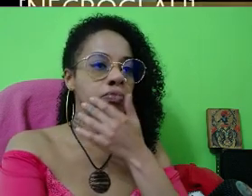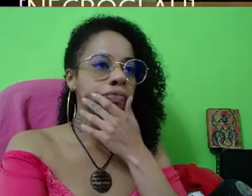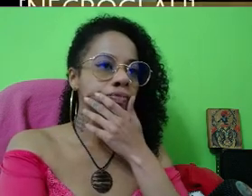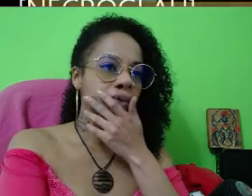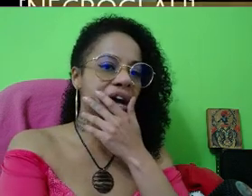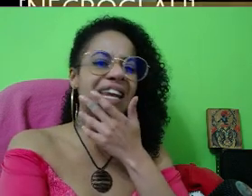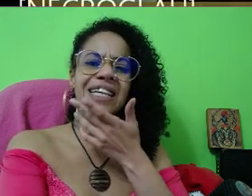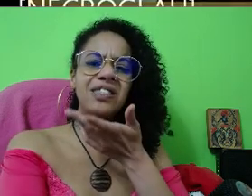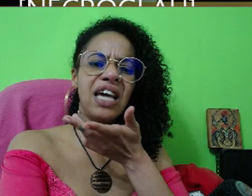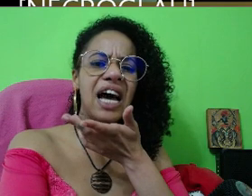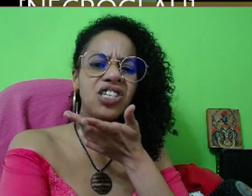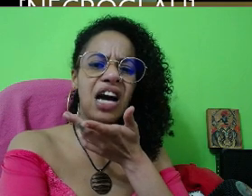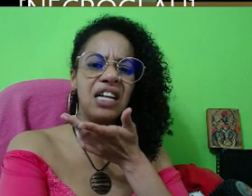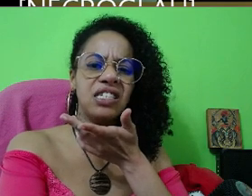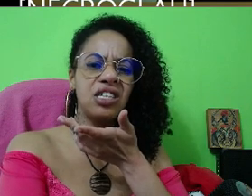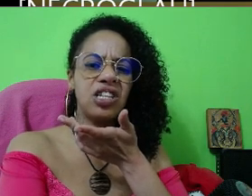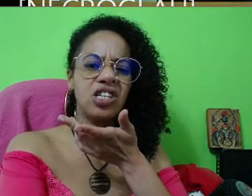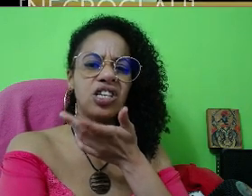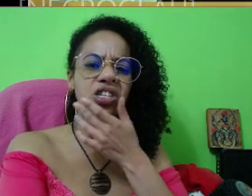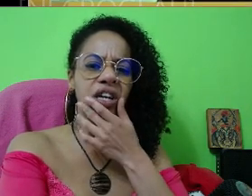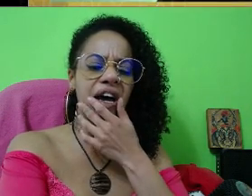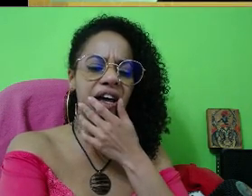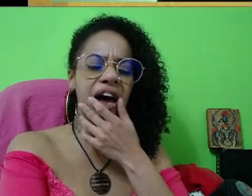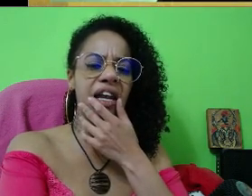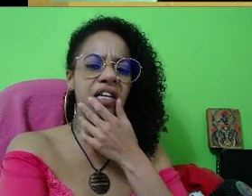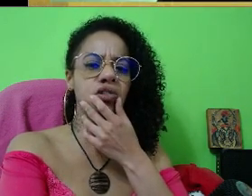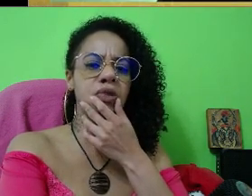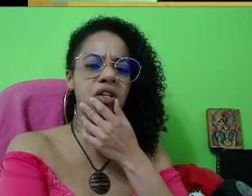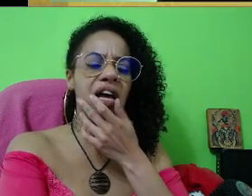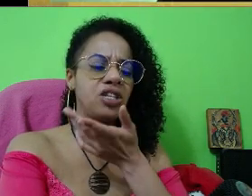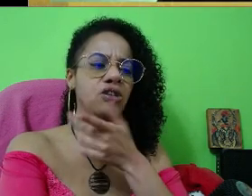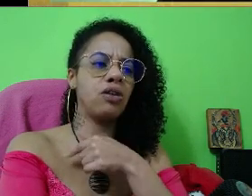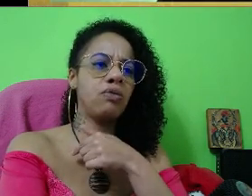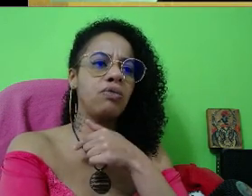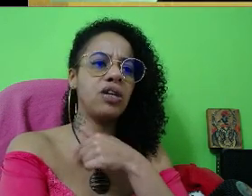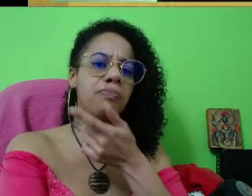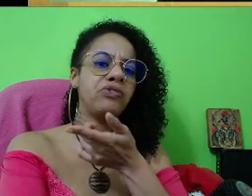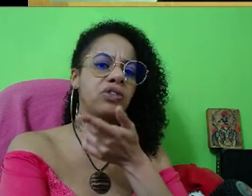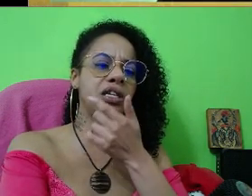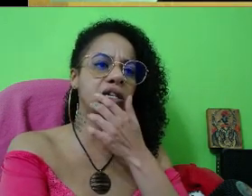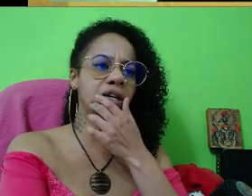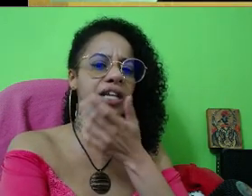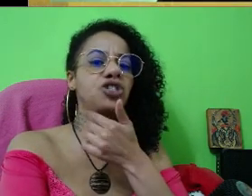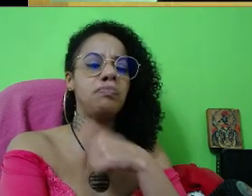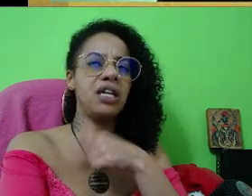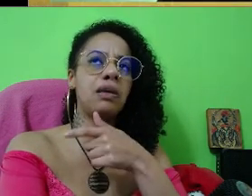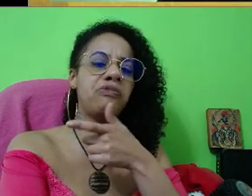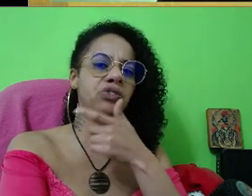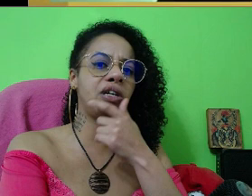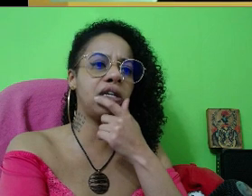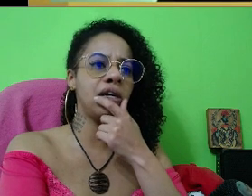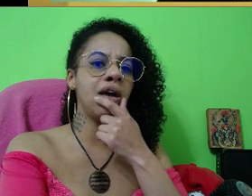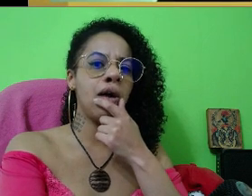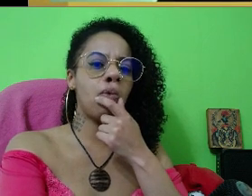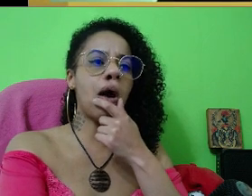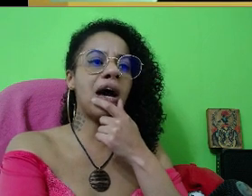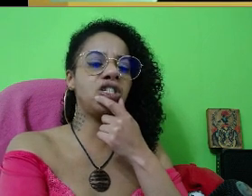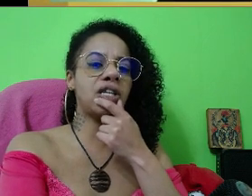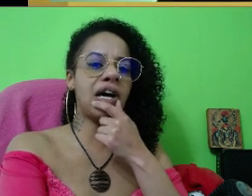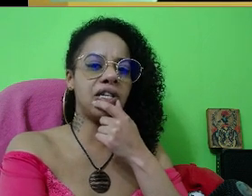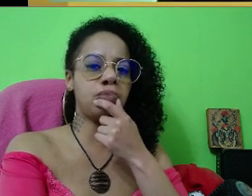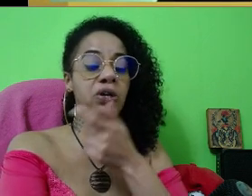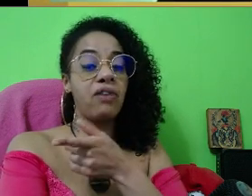dele aliás que radical eles que tinha gente lá Além de Mim Além de eu e a professora Ana além de mim e da professora Ana